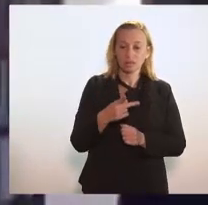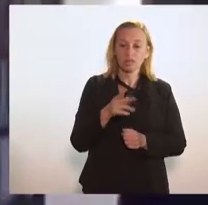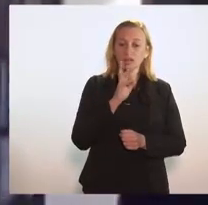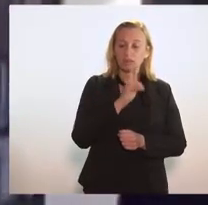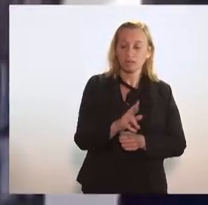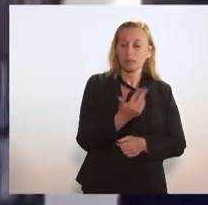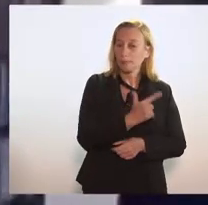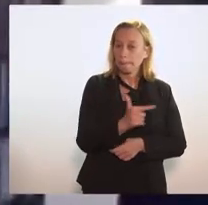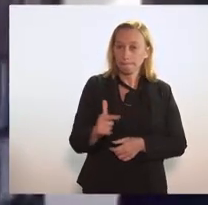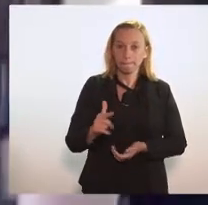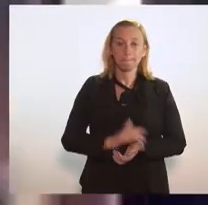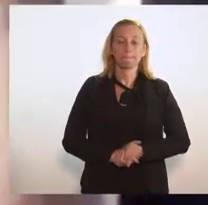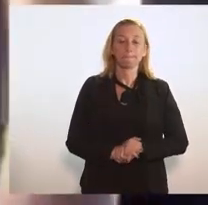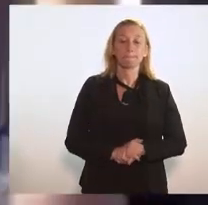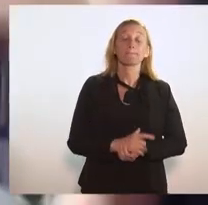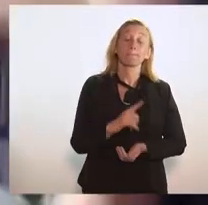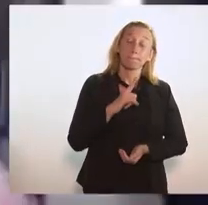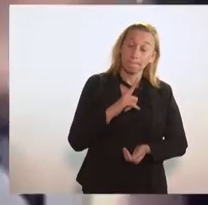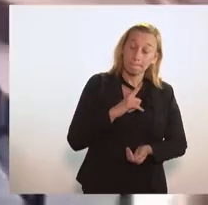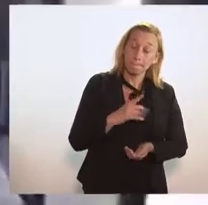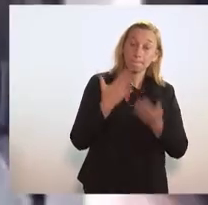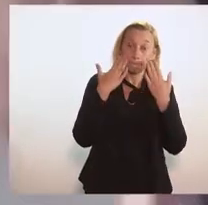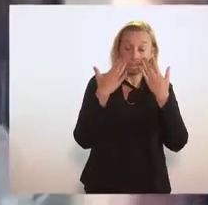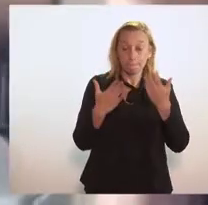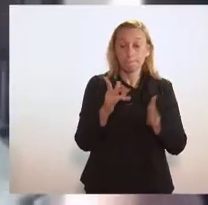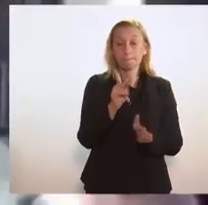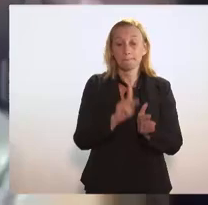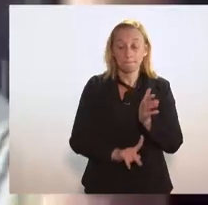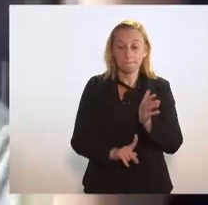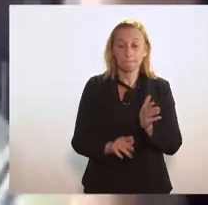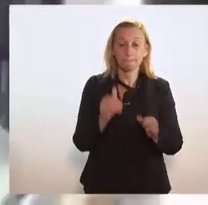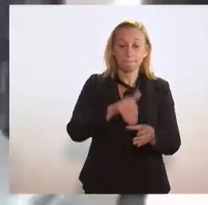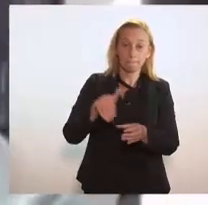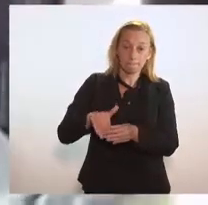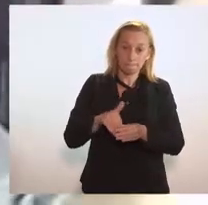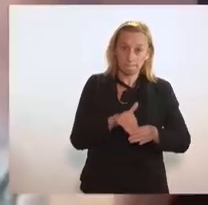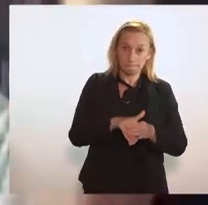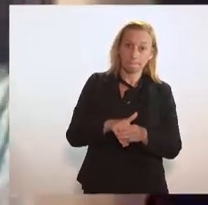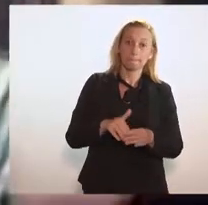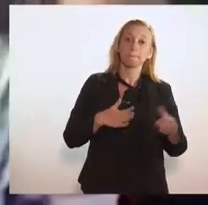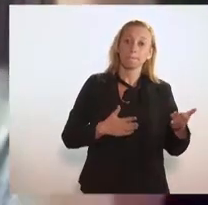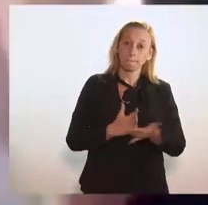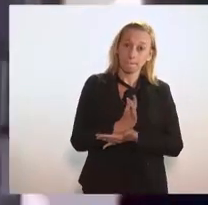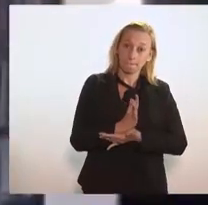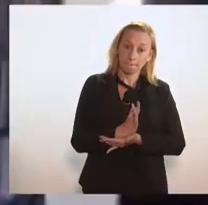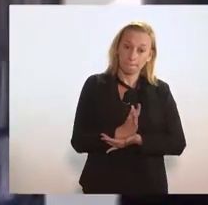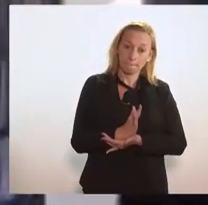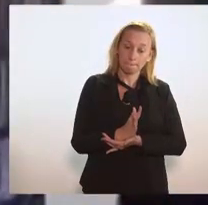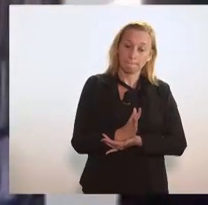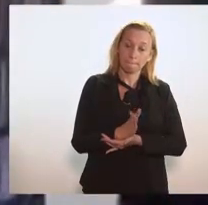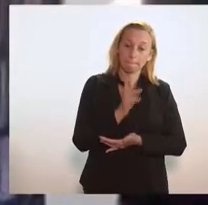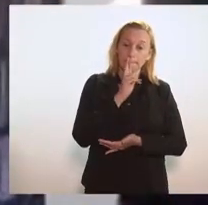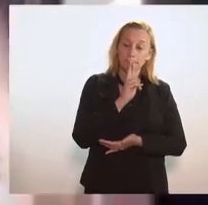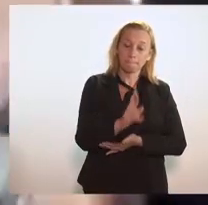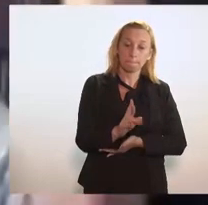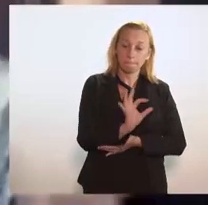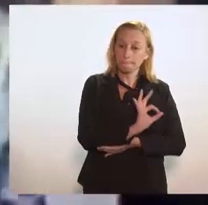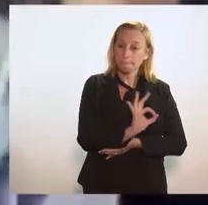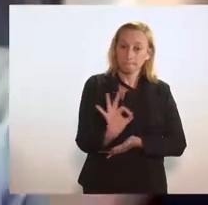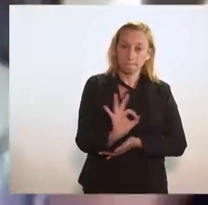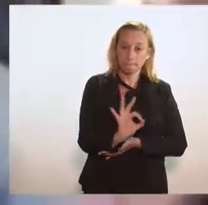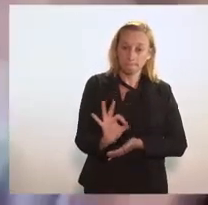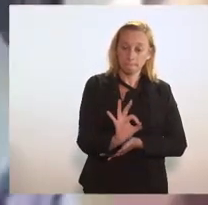não tá dando resultado tenha meus apresentar projetos votados e aprovados não tem base